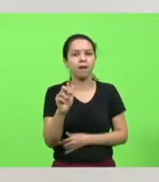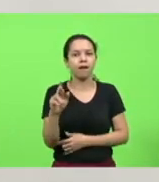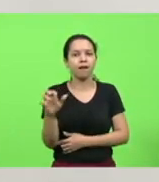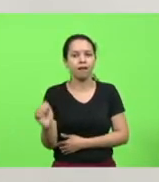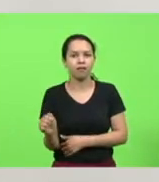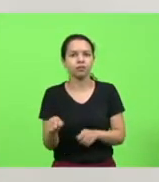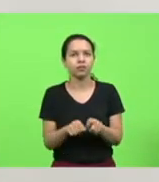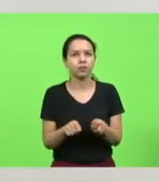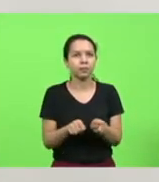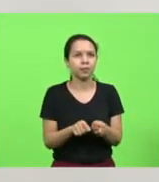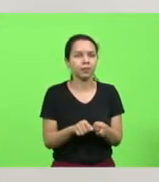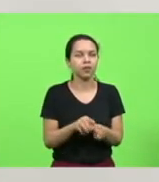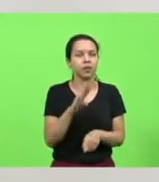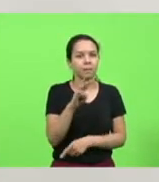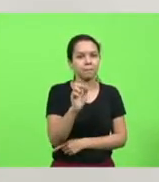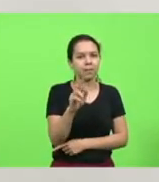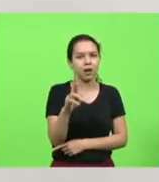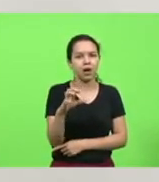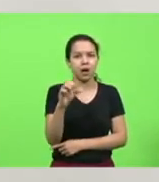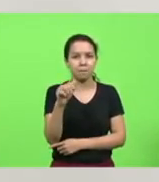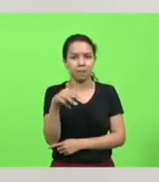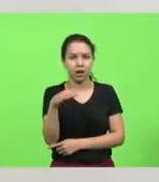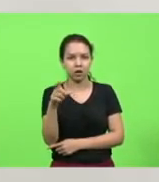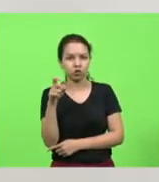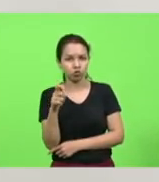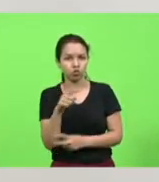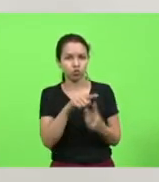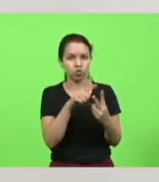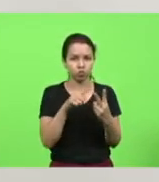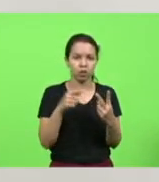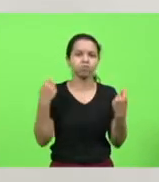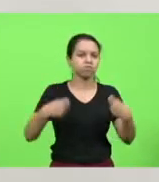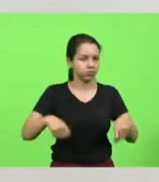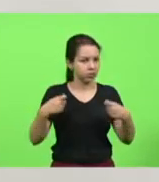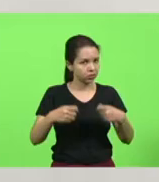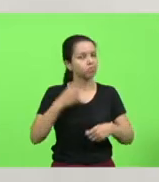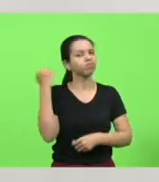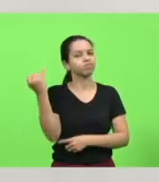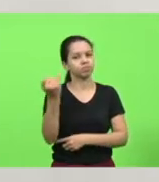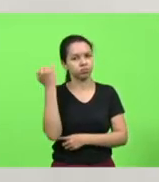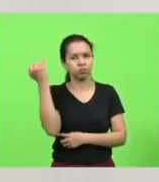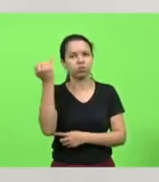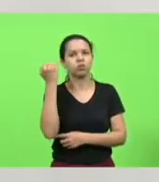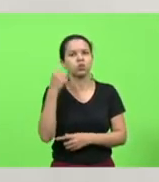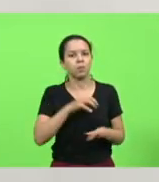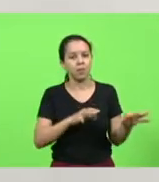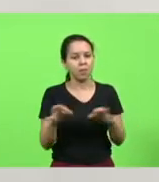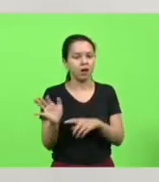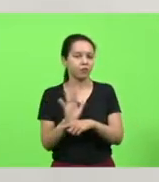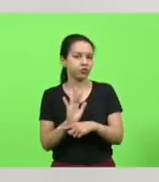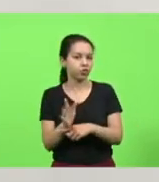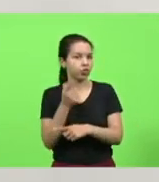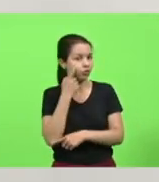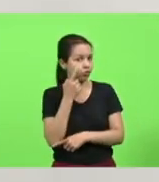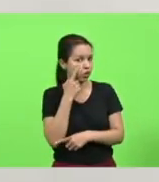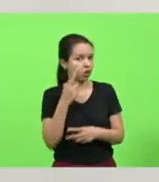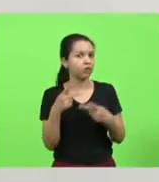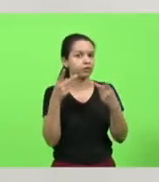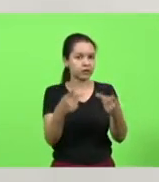Boca da Barra e da Barra do Camacho. Então, dois pleitos de extrema necessidade. Eu até preparei ali o vídeo, tem um vídeo da nossa visita?